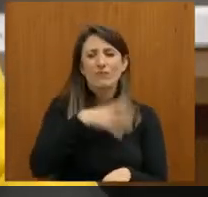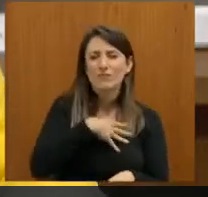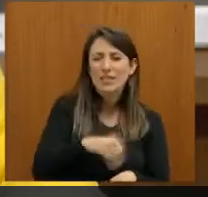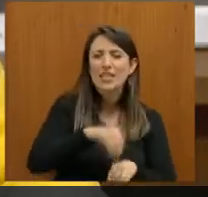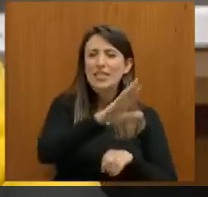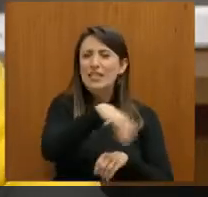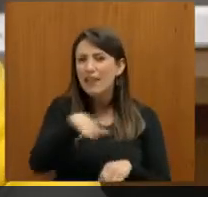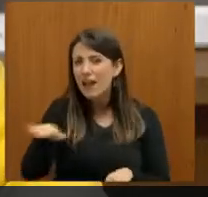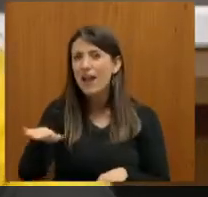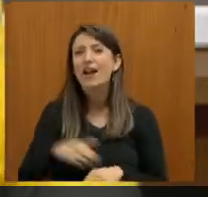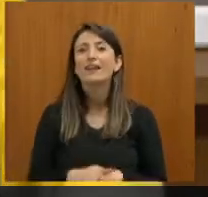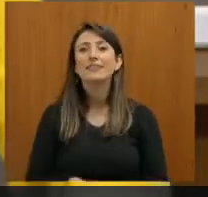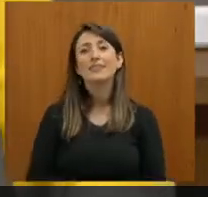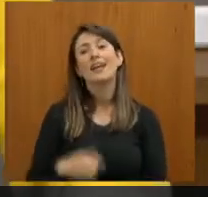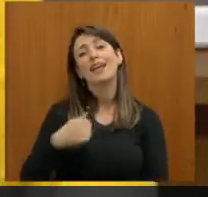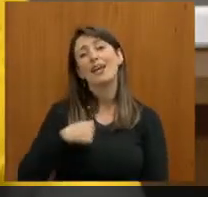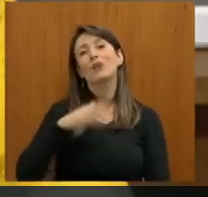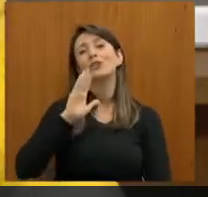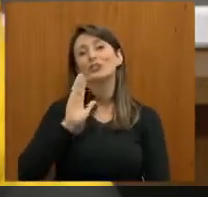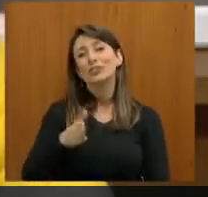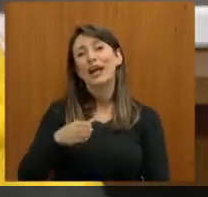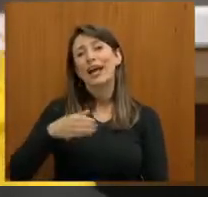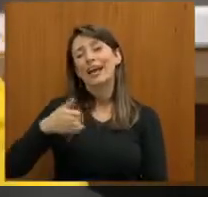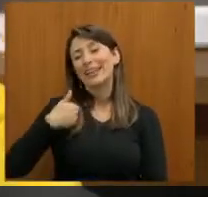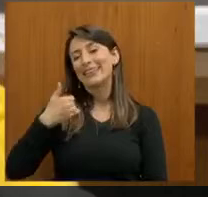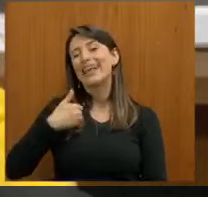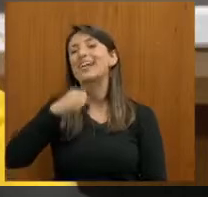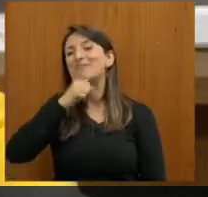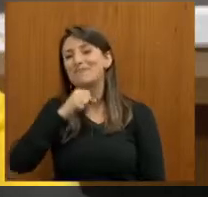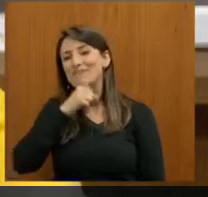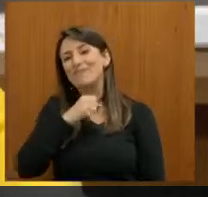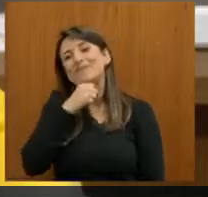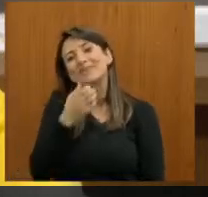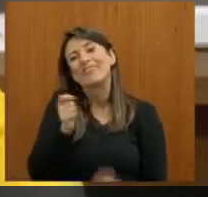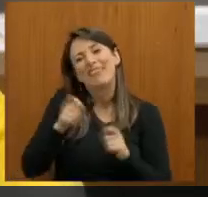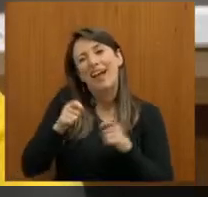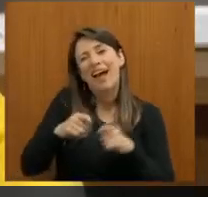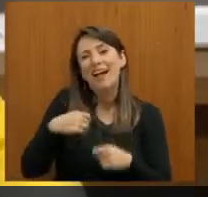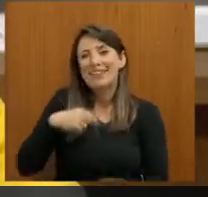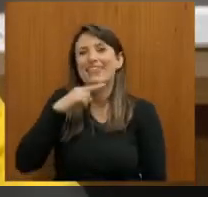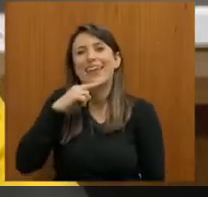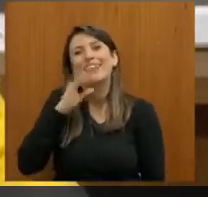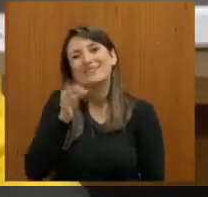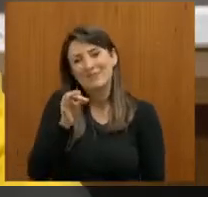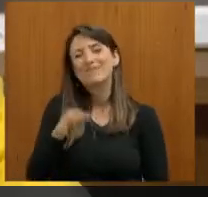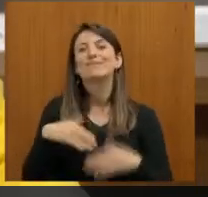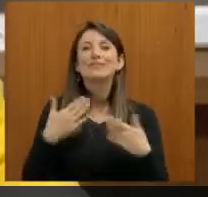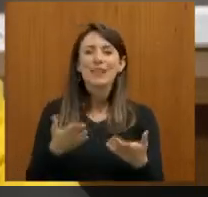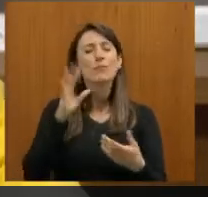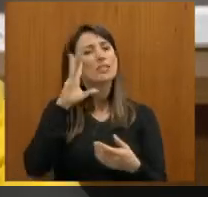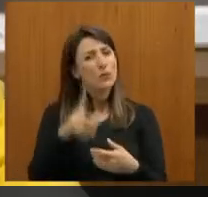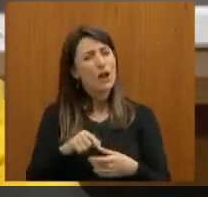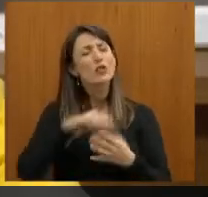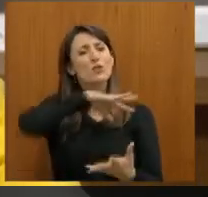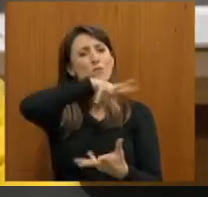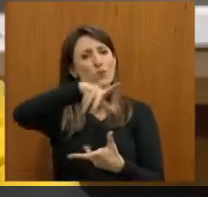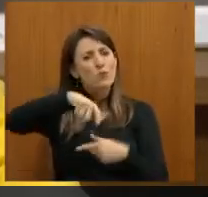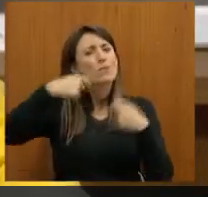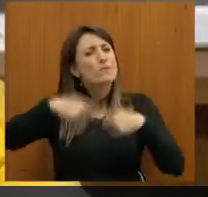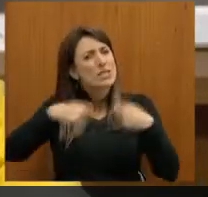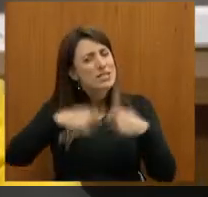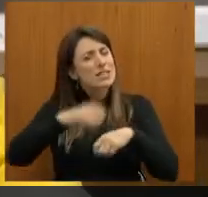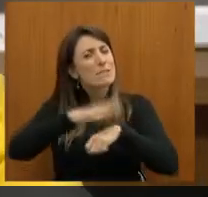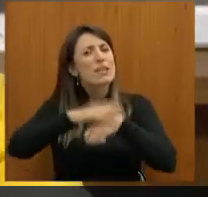eu já tô nem fase com a direto mesmo mas eu acho que é isso que o mundo está precisando respeito